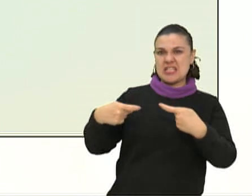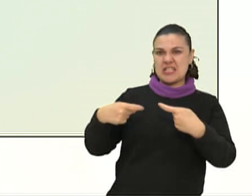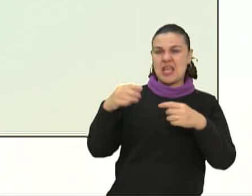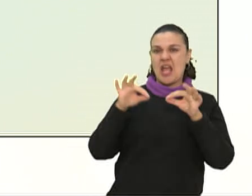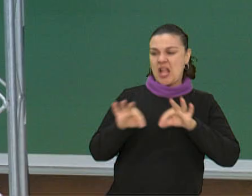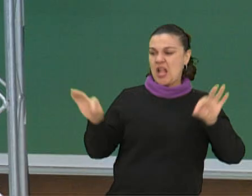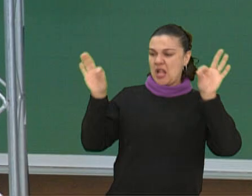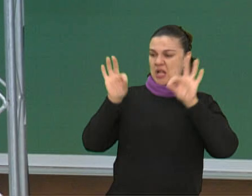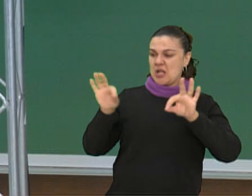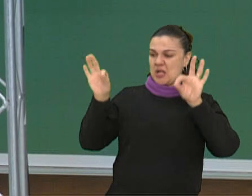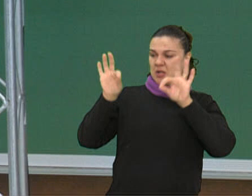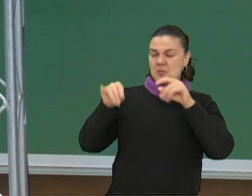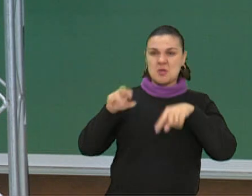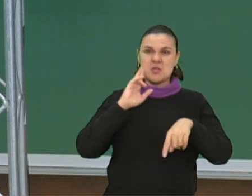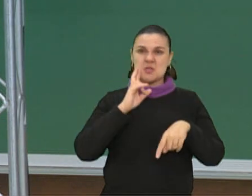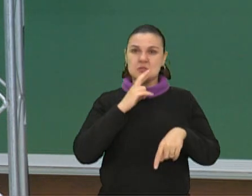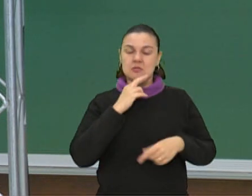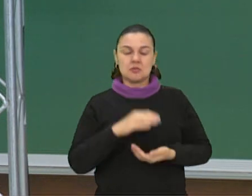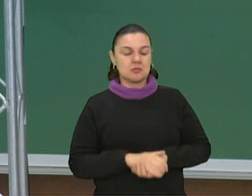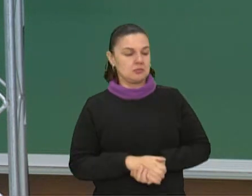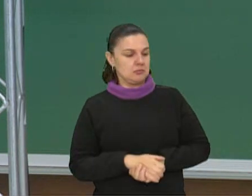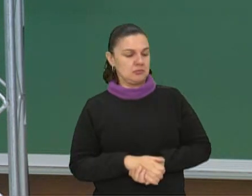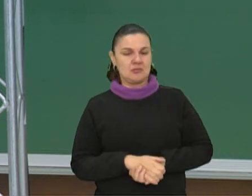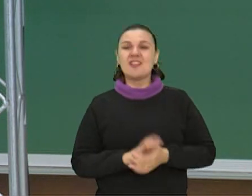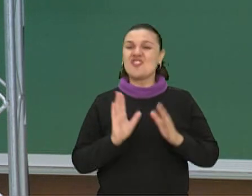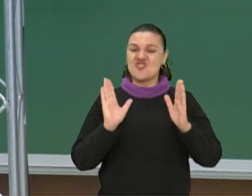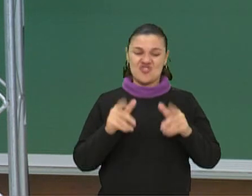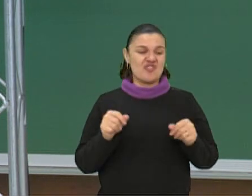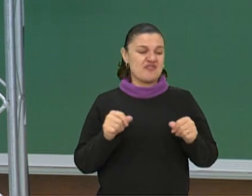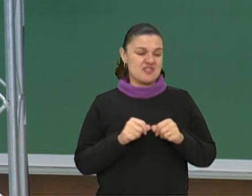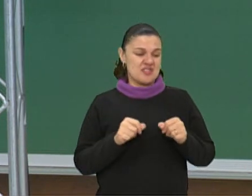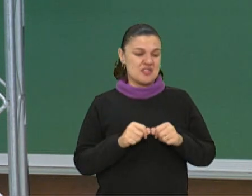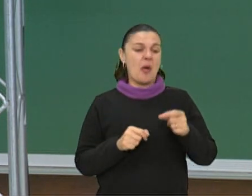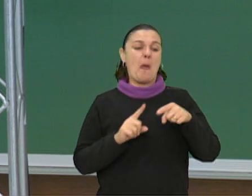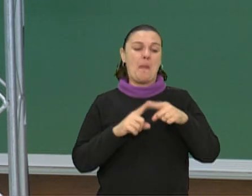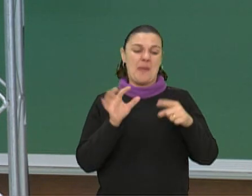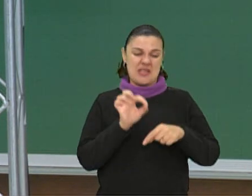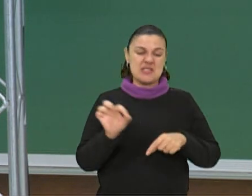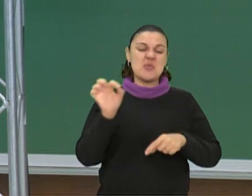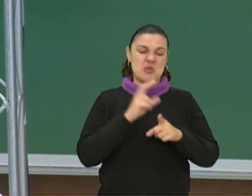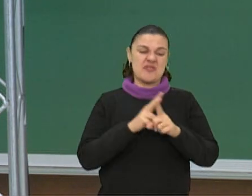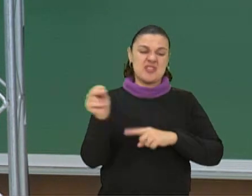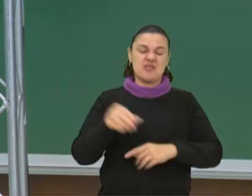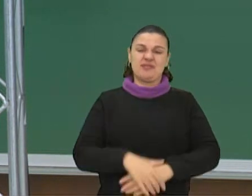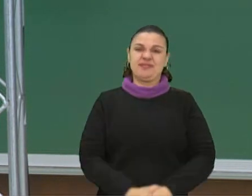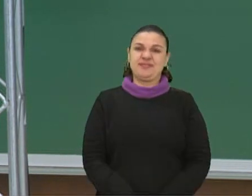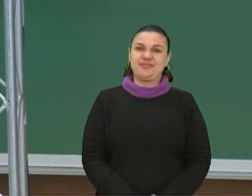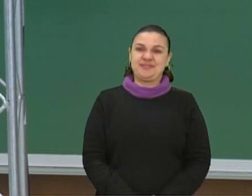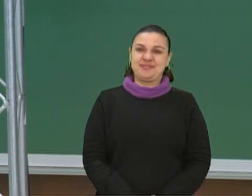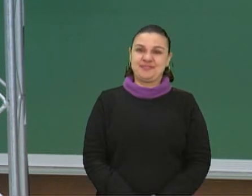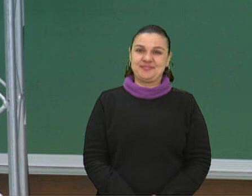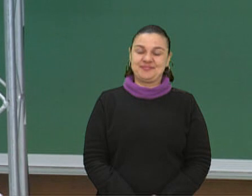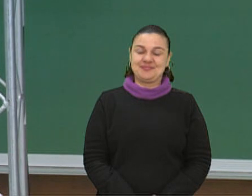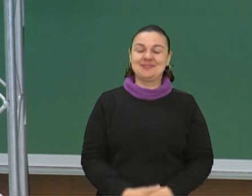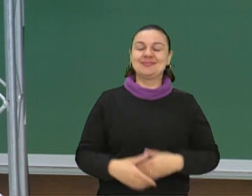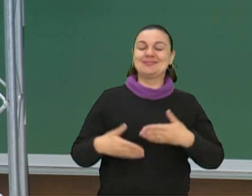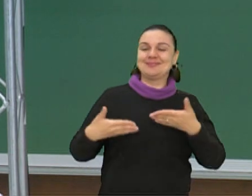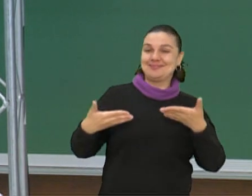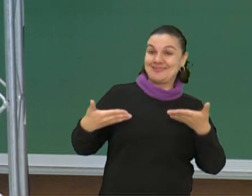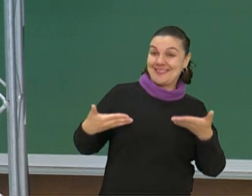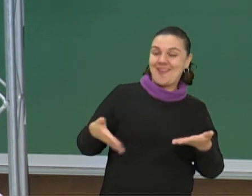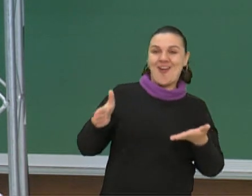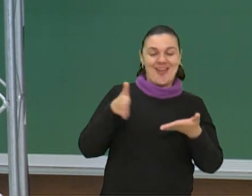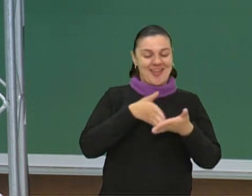neste restaurante? E o gerente respondeu: já fizemos, mas as moscas venceram. Vamos pegar o